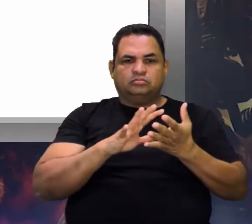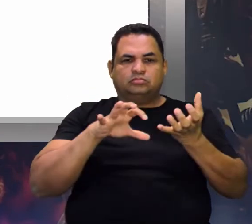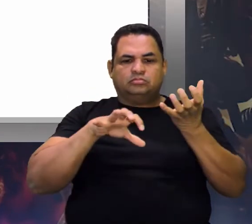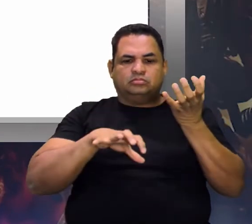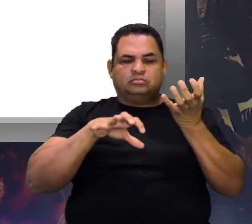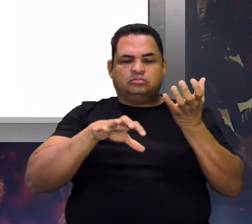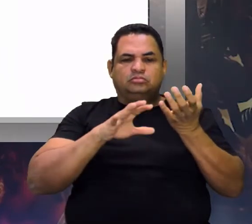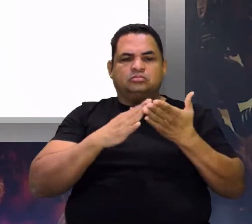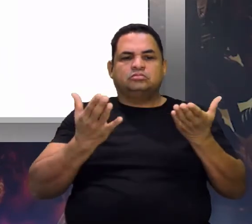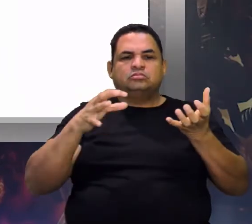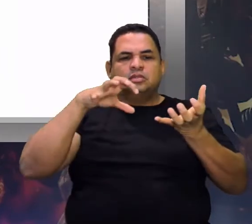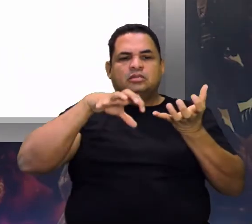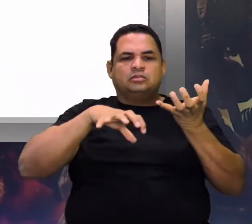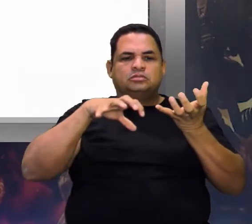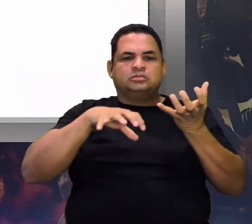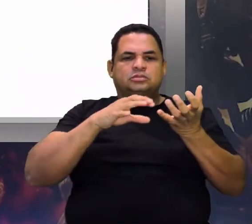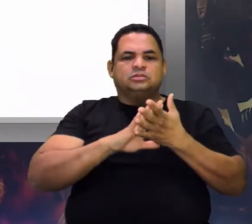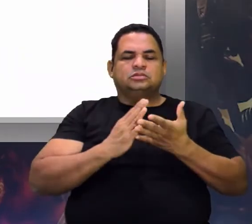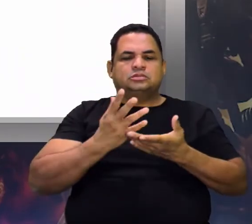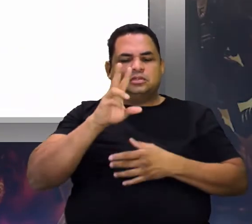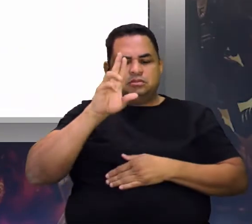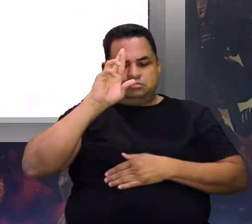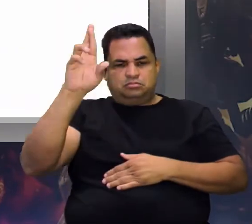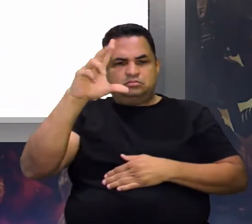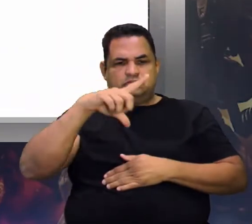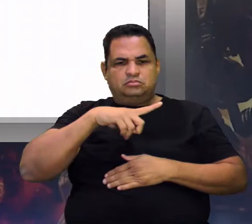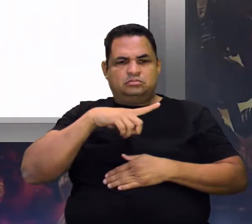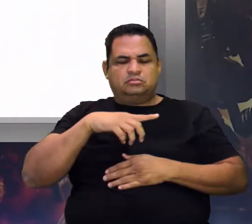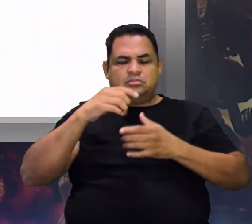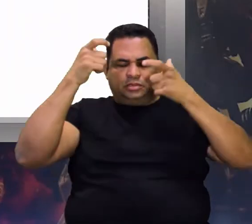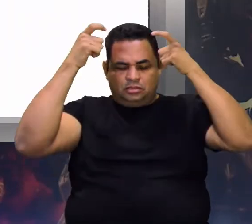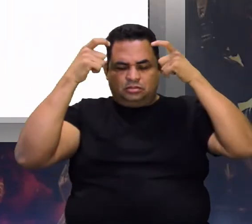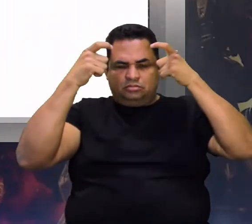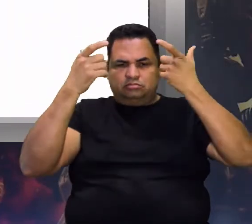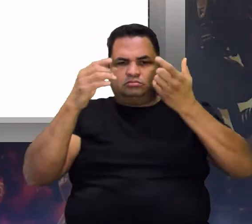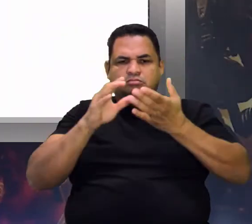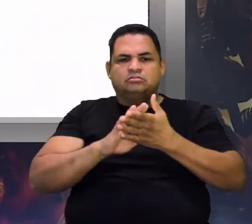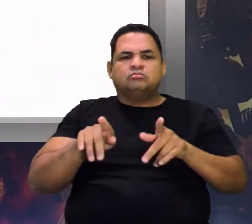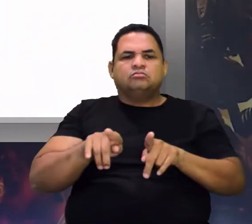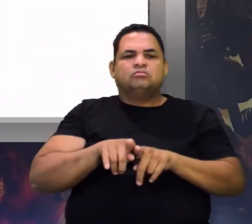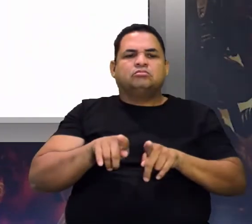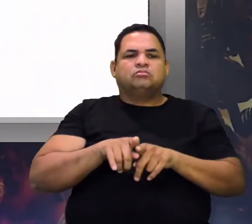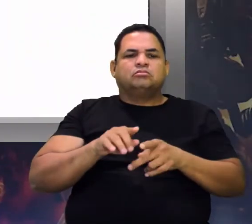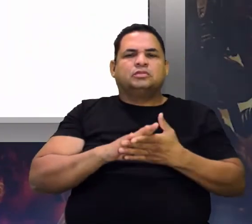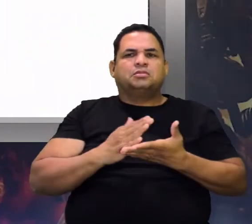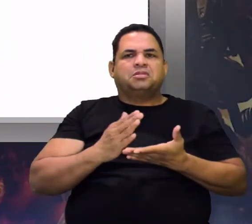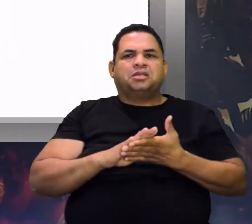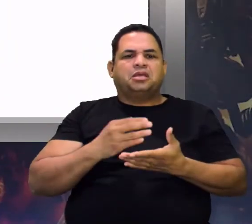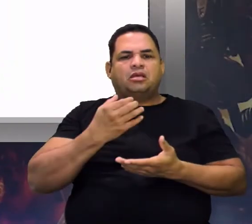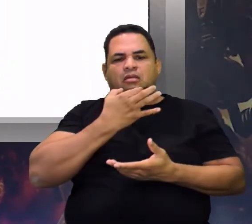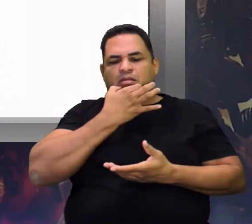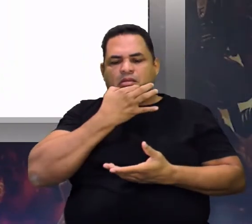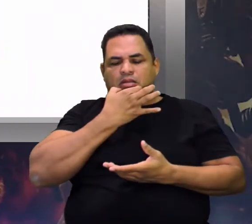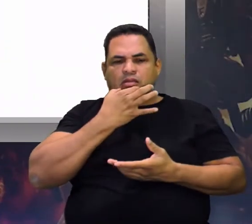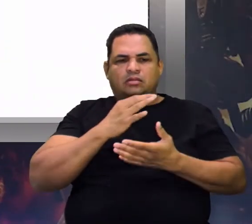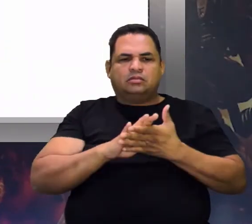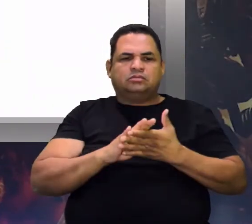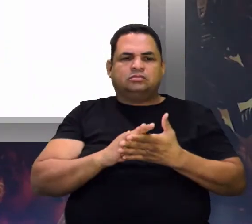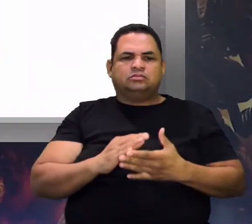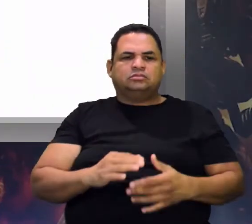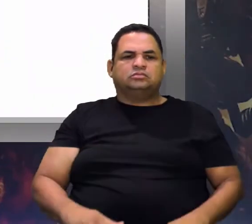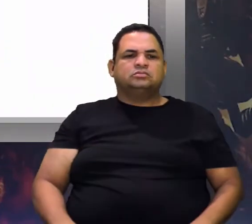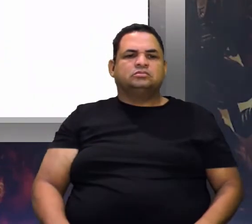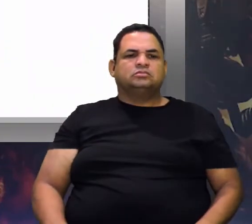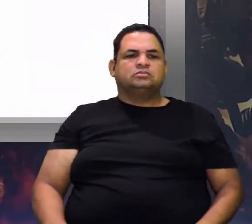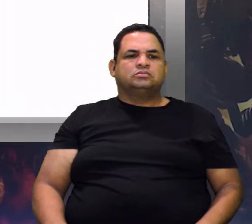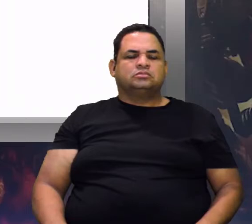que é o parlamento que manda. Como existem as monarquias parlamentaristas, como é na Inglaterra. Existe um monarca, mas